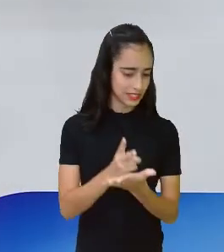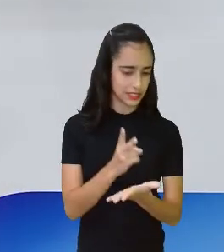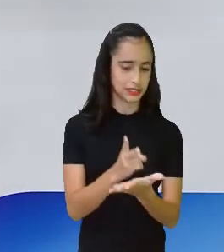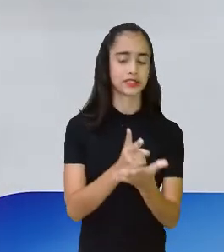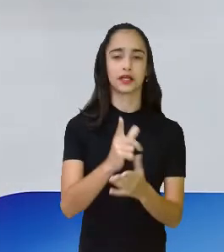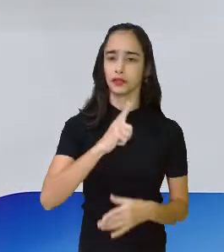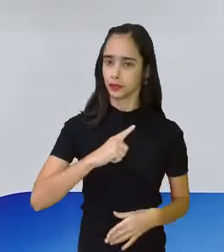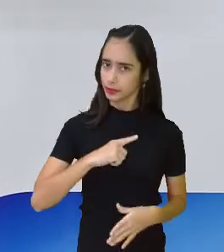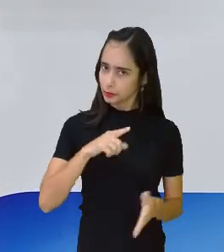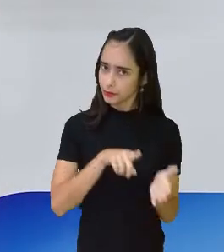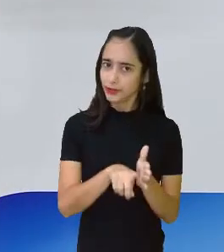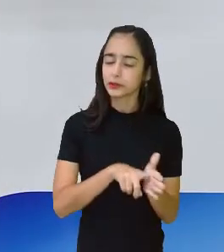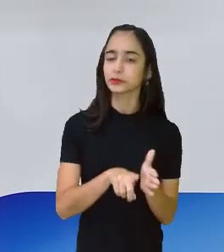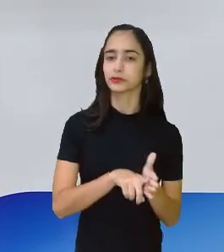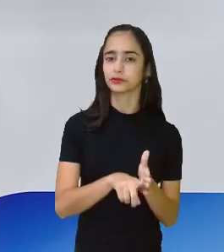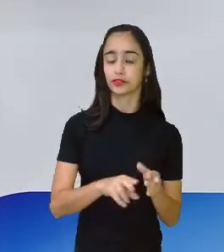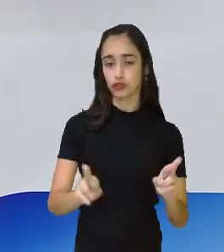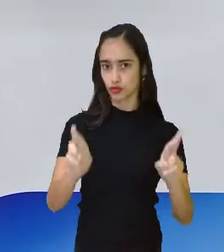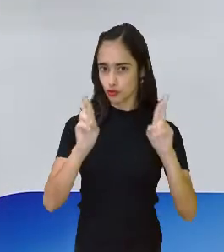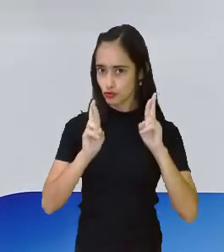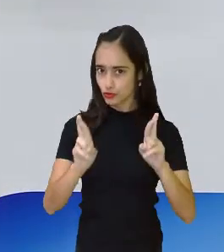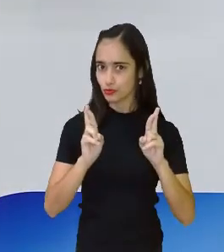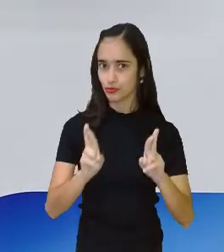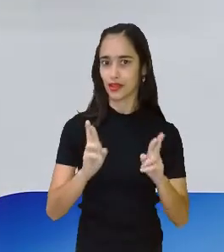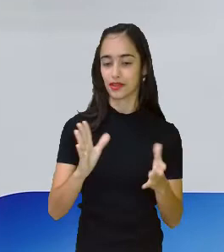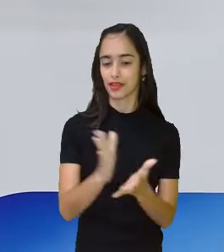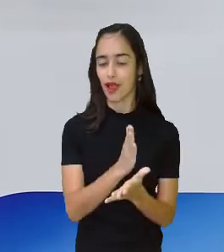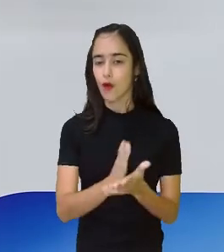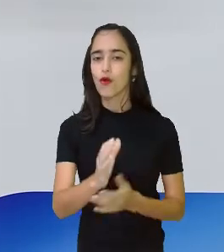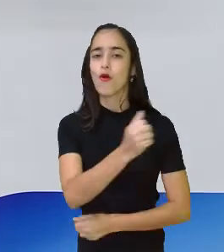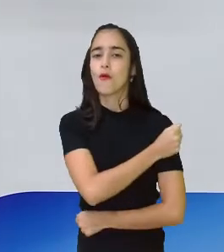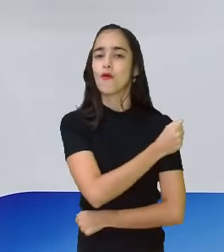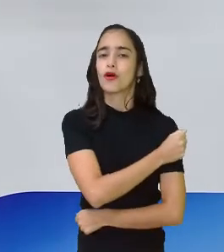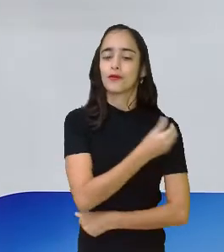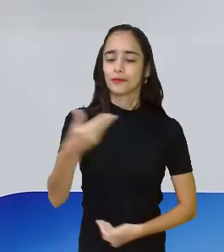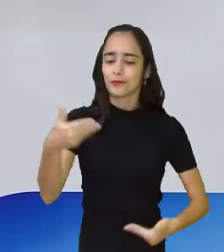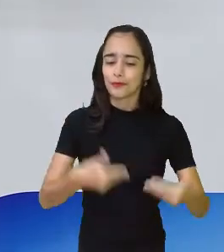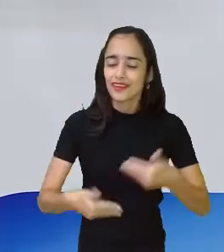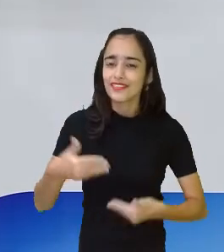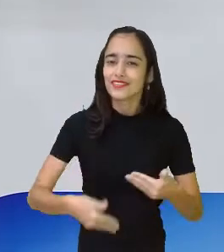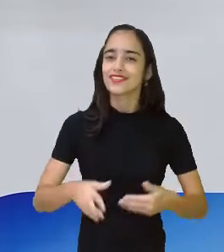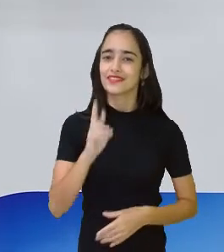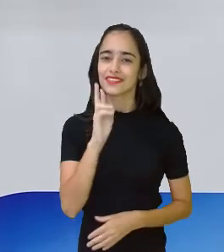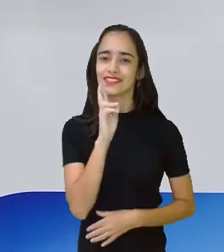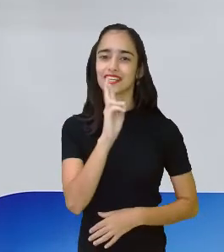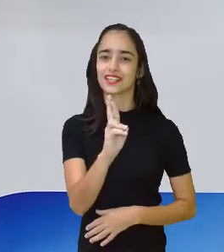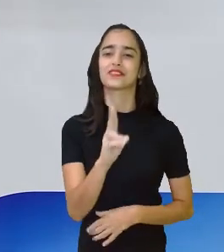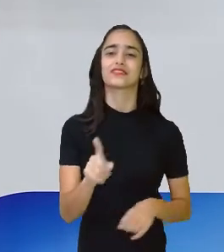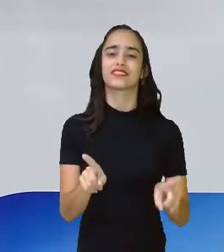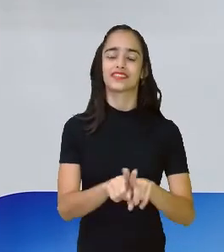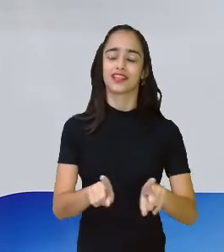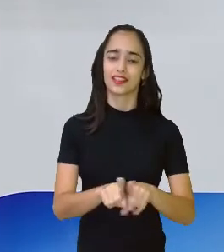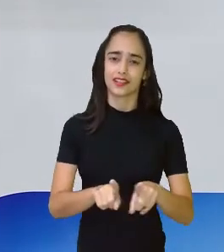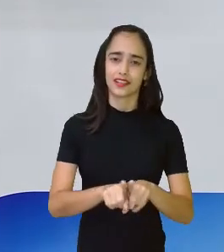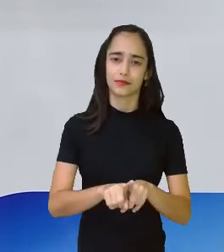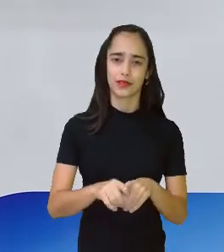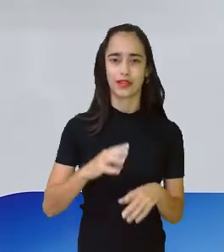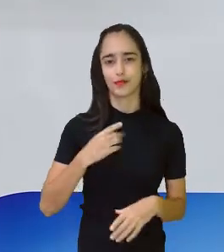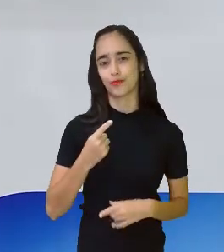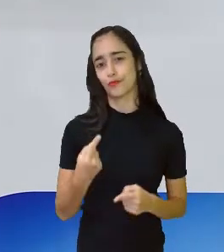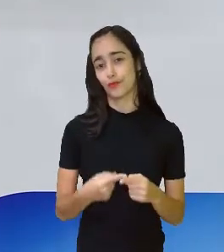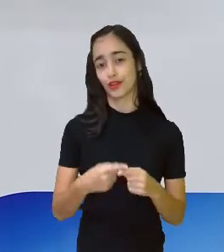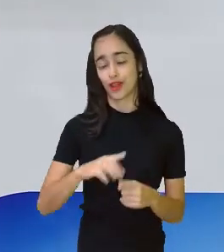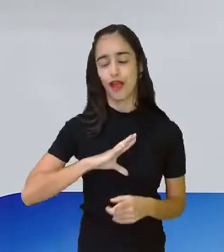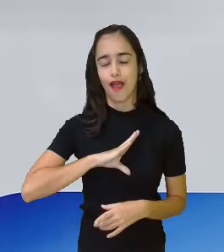perguntas, professor. Então Eu espero que alguém participe aí e responda comigo, participe. Eu amo